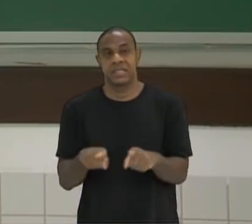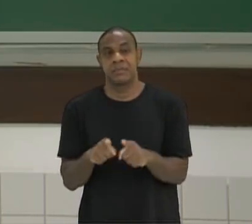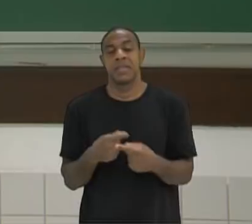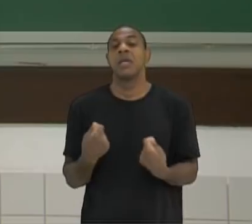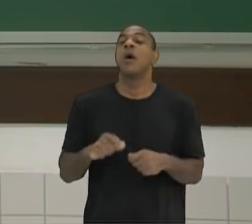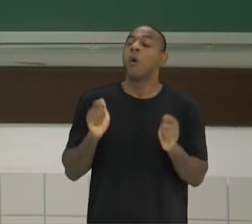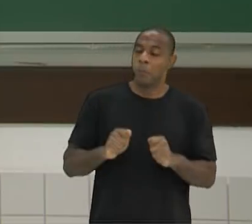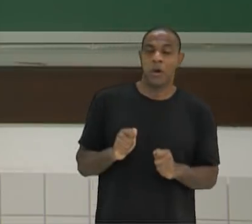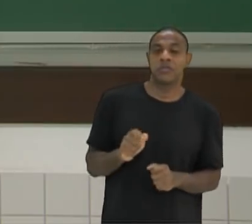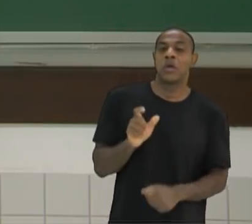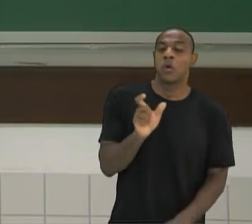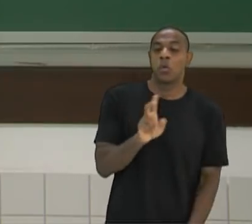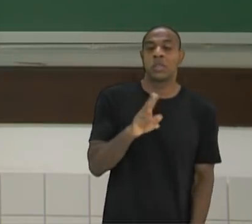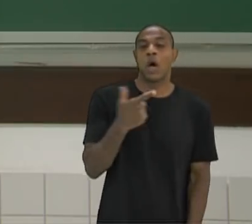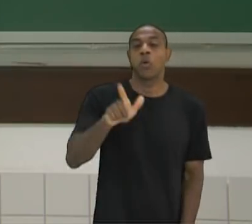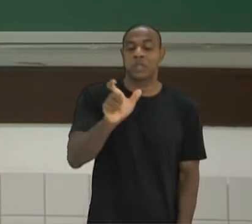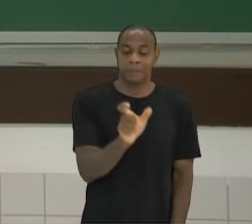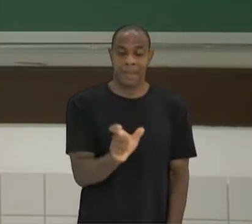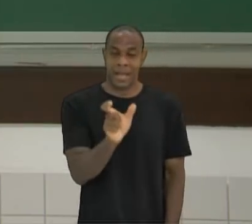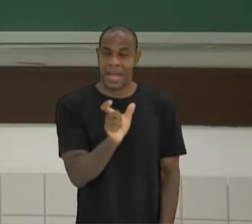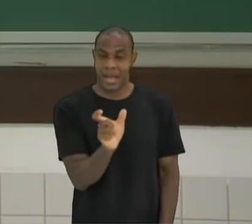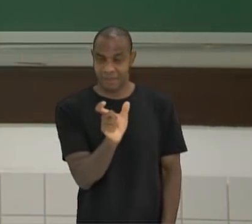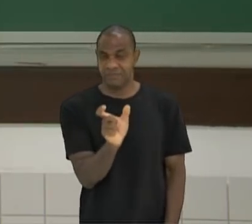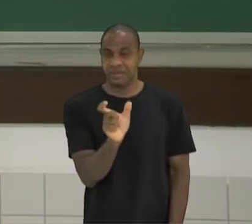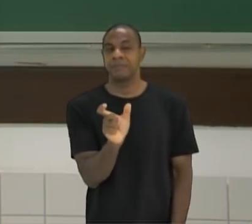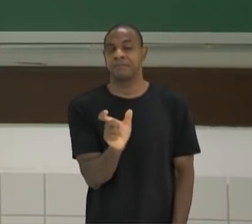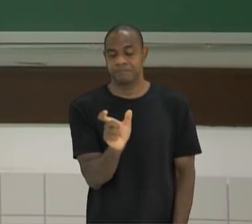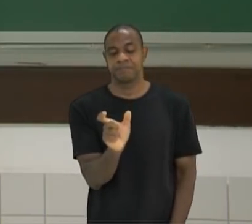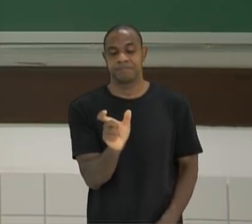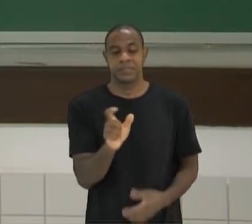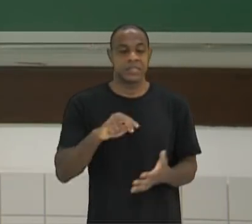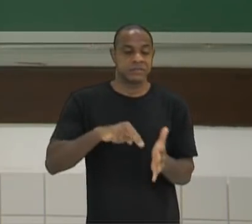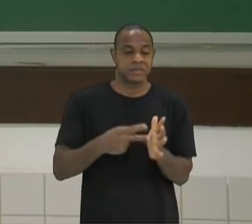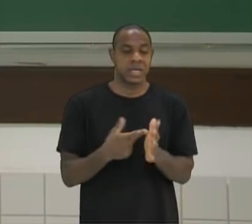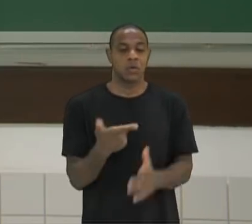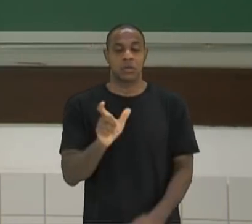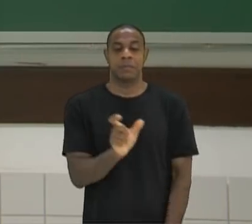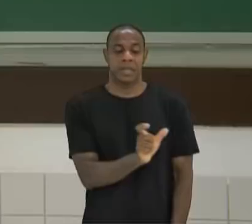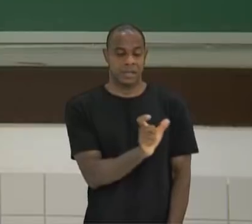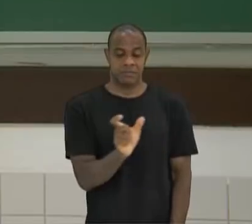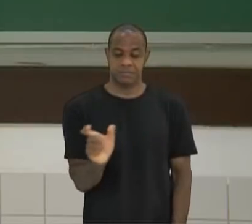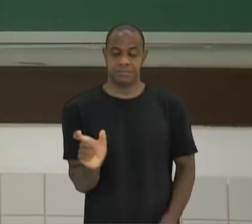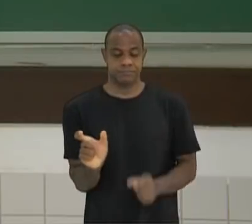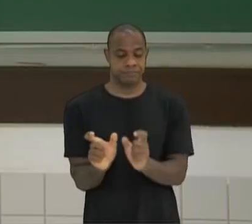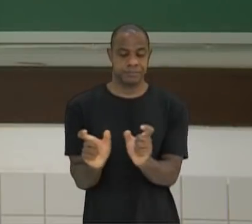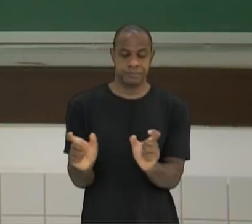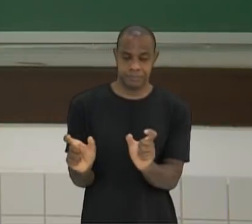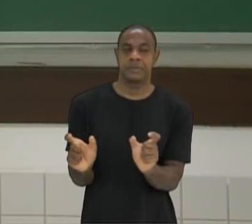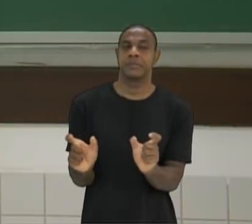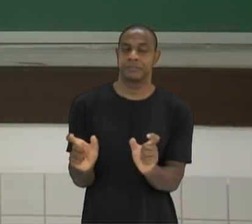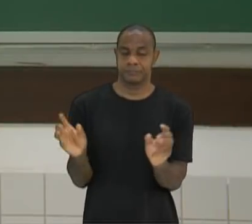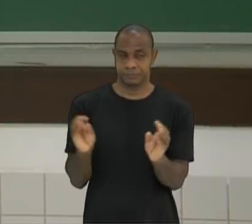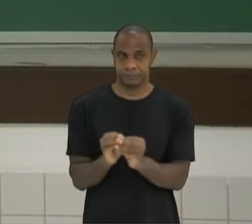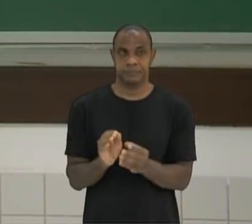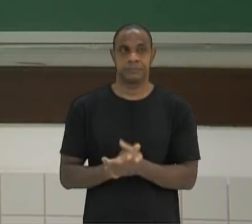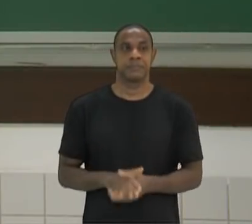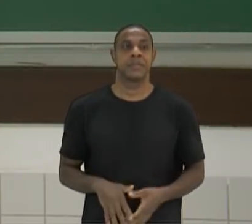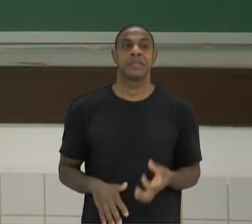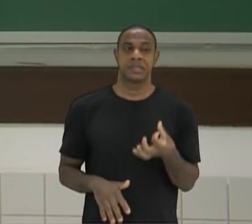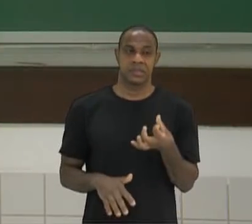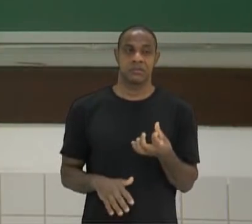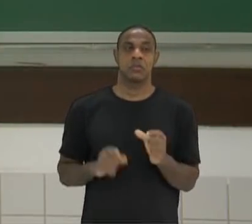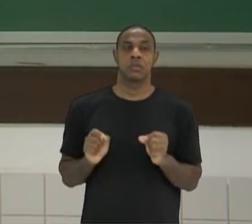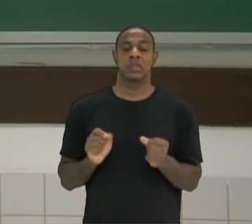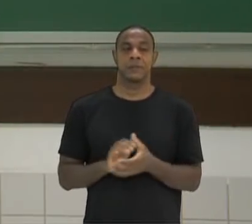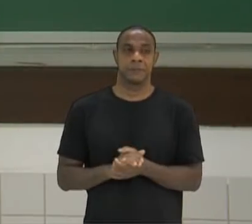não exatamente iguais às que estão ali, para poder passar a minha mensagem, para fazer o meu resumo. E sexto passo,